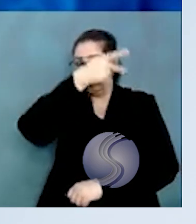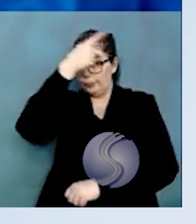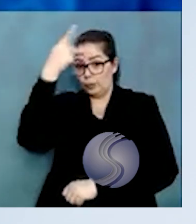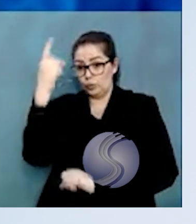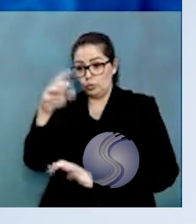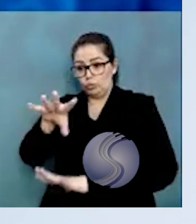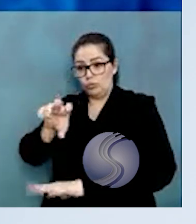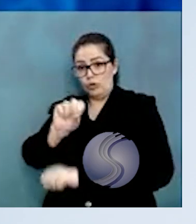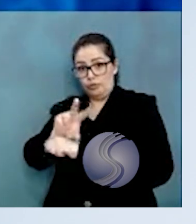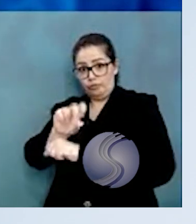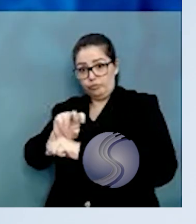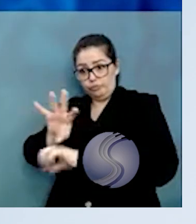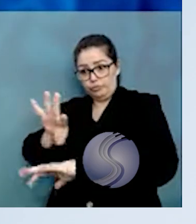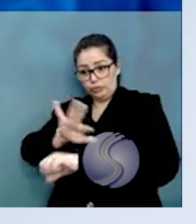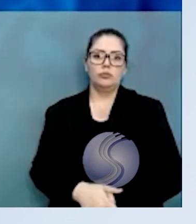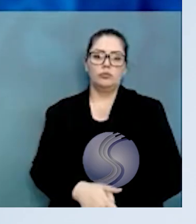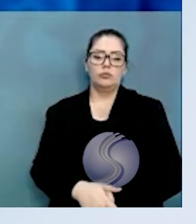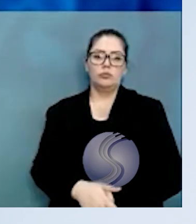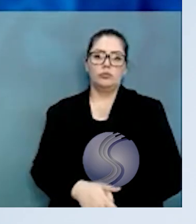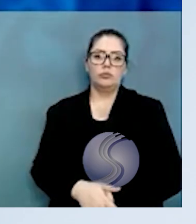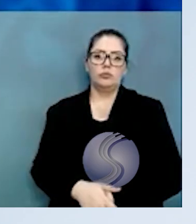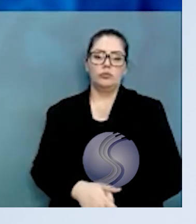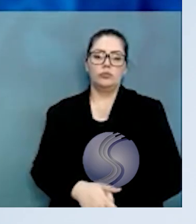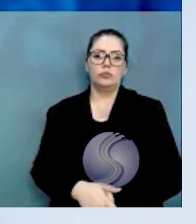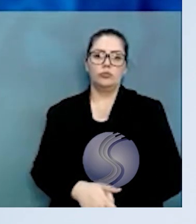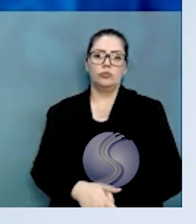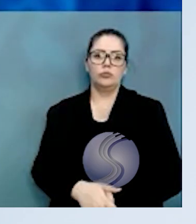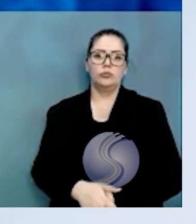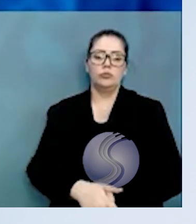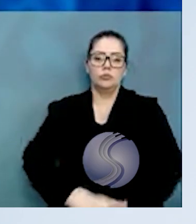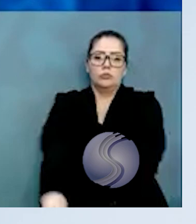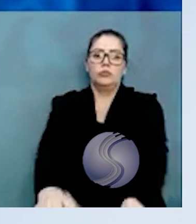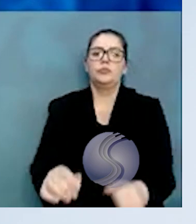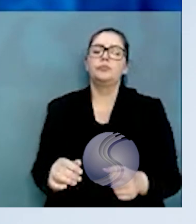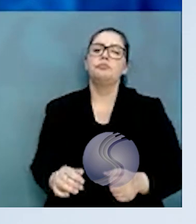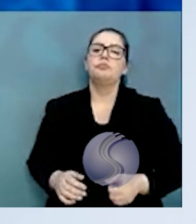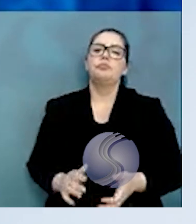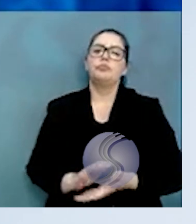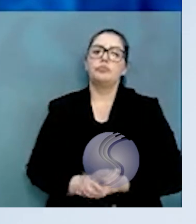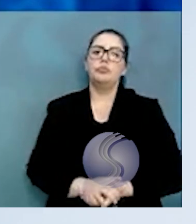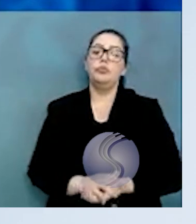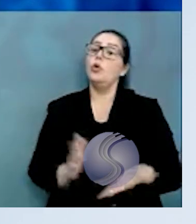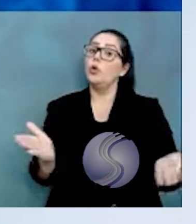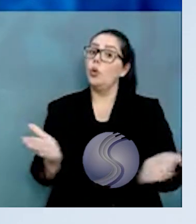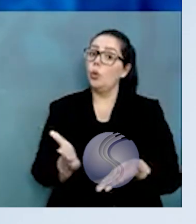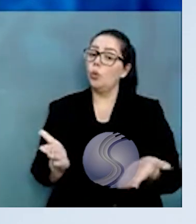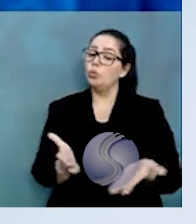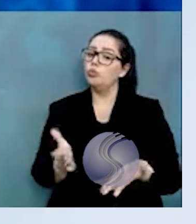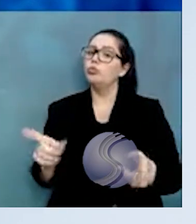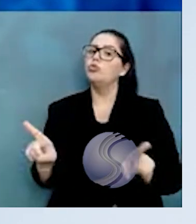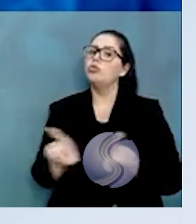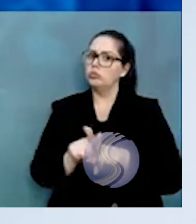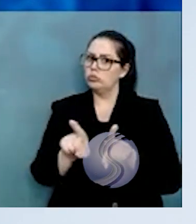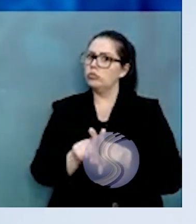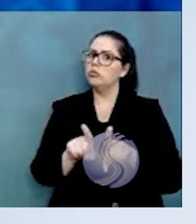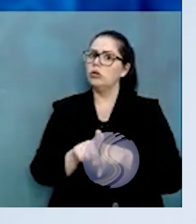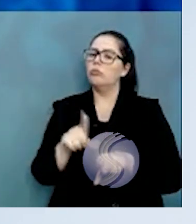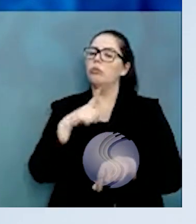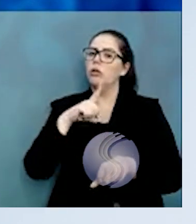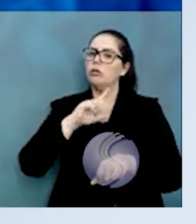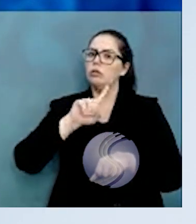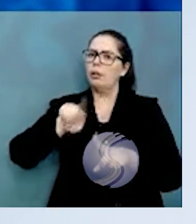971 no município de Sorriso. Hoje nós também tivemos muitos curados, se eu não me engano foram